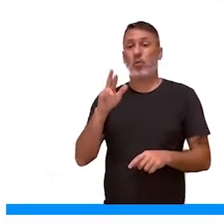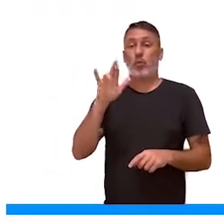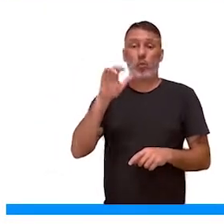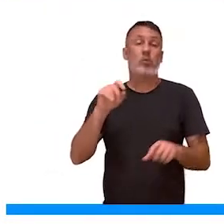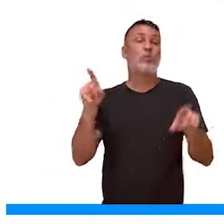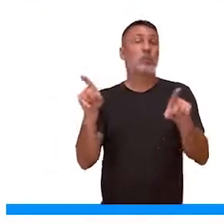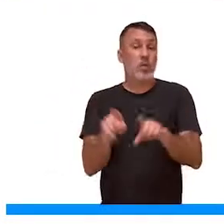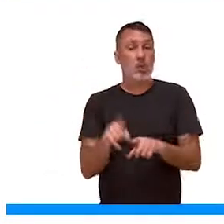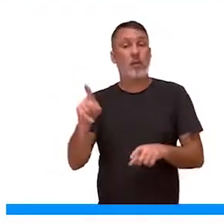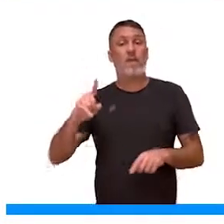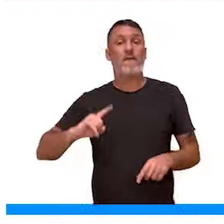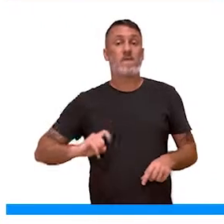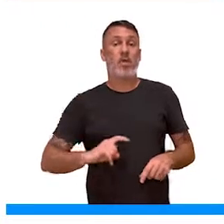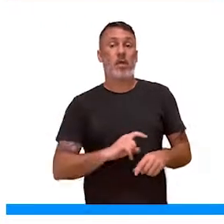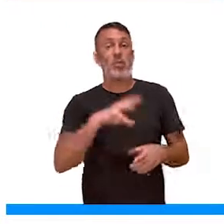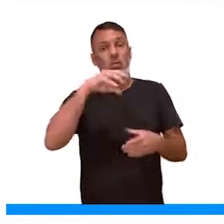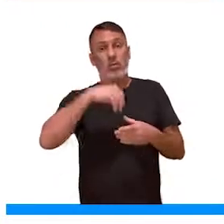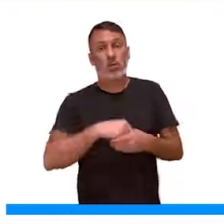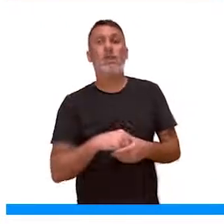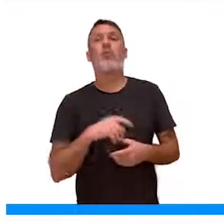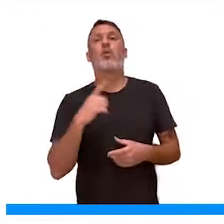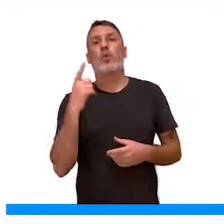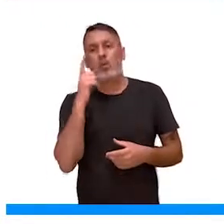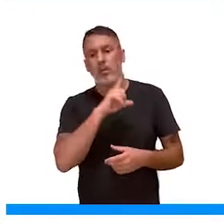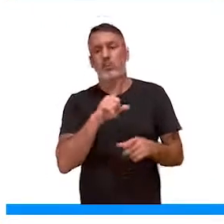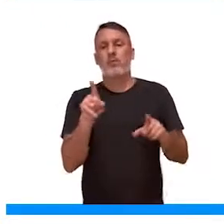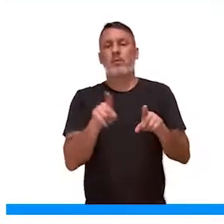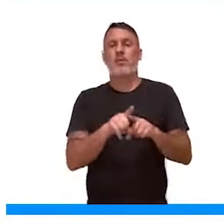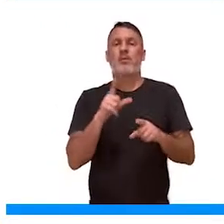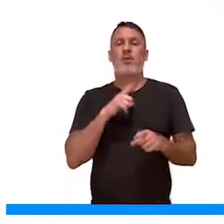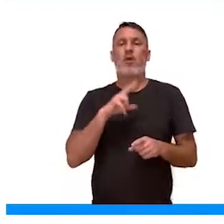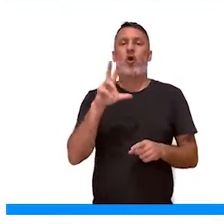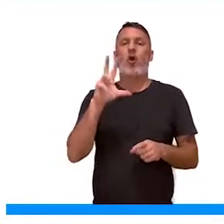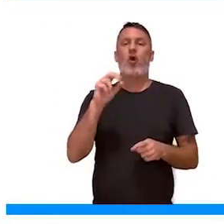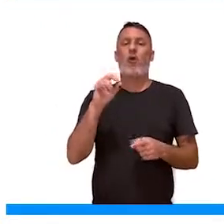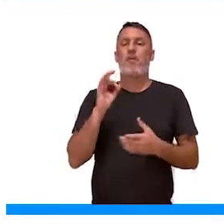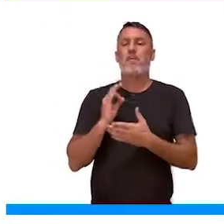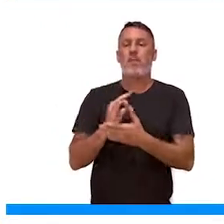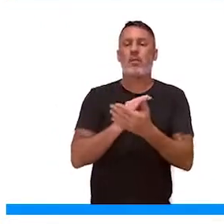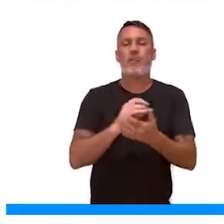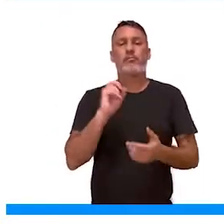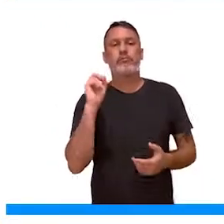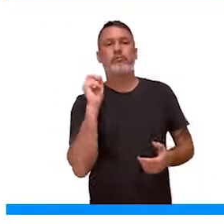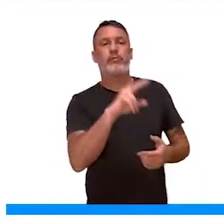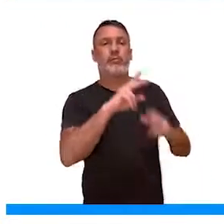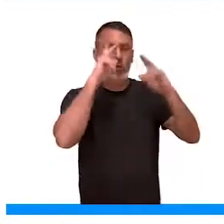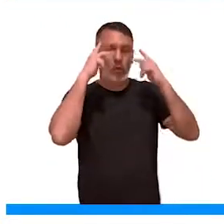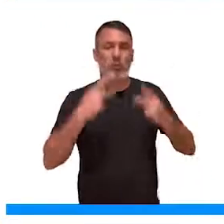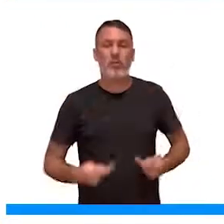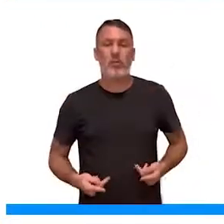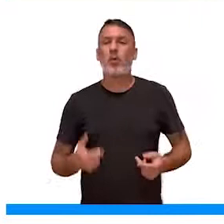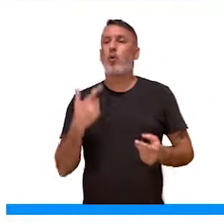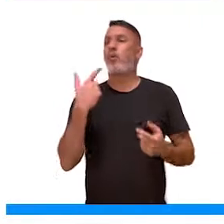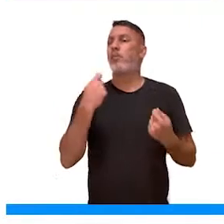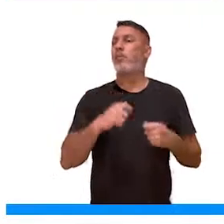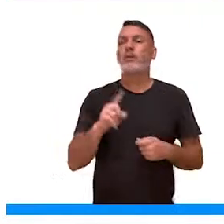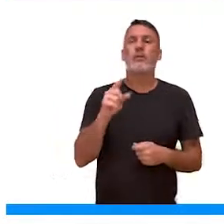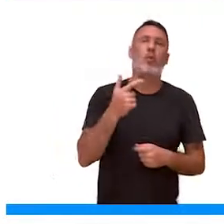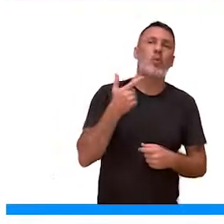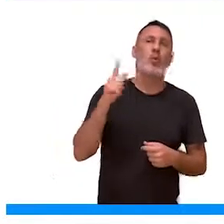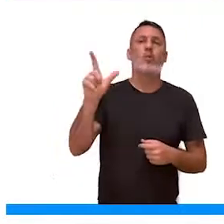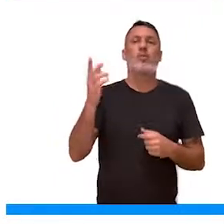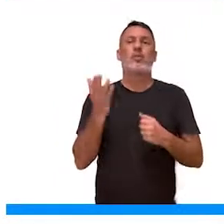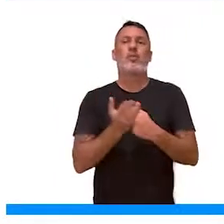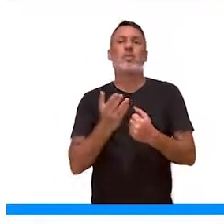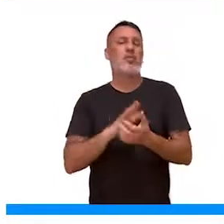vermicularis. Ele também é um verme que consegue, através dos ovos, infectar o ser humano, sem precisar de um vetor